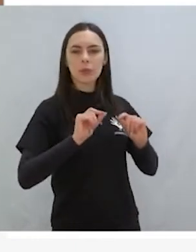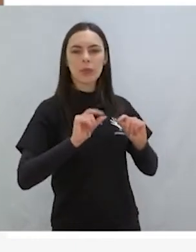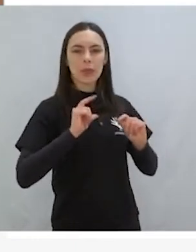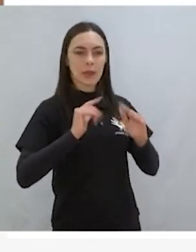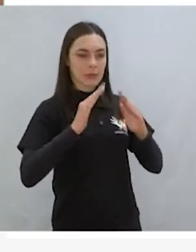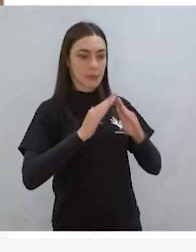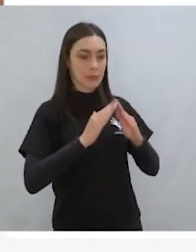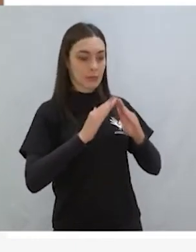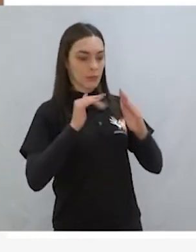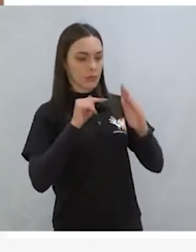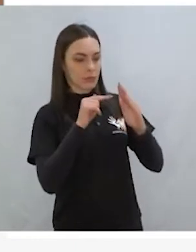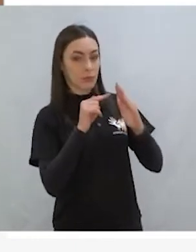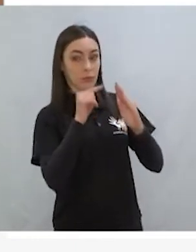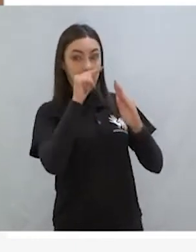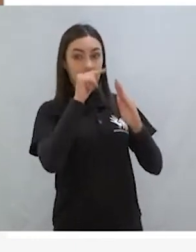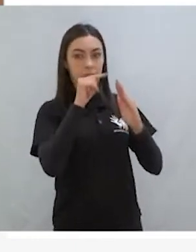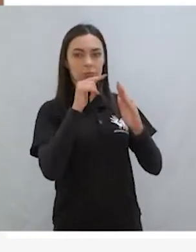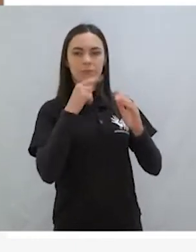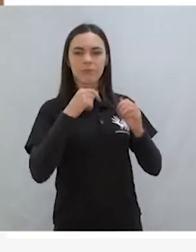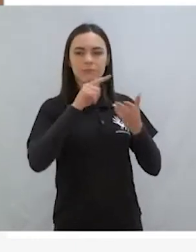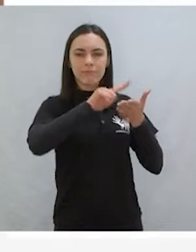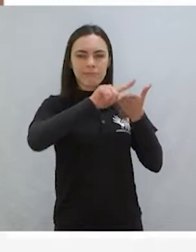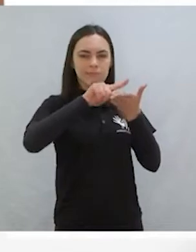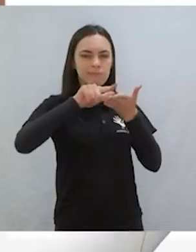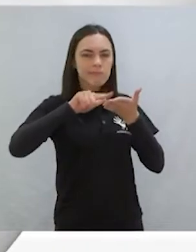limpar todo o sótão."